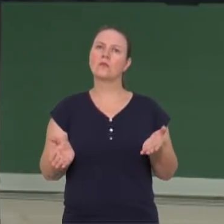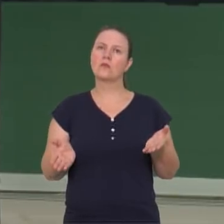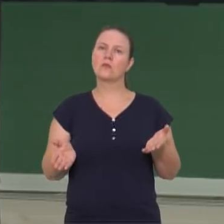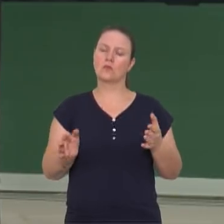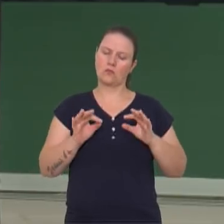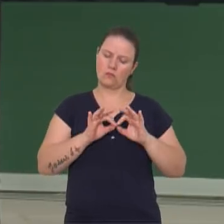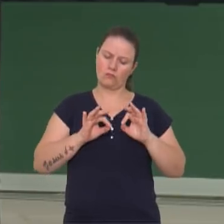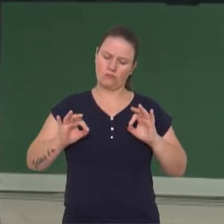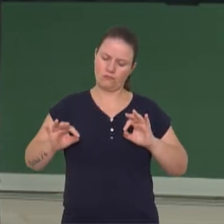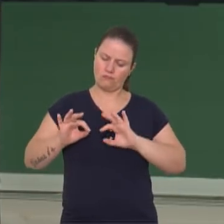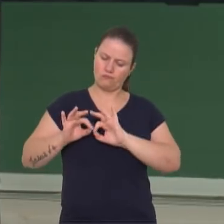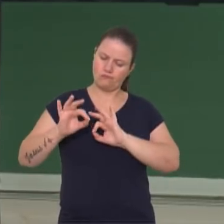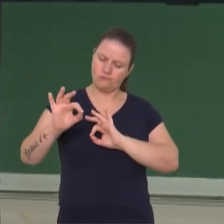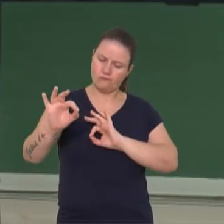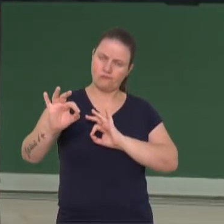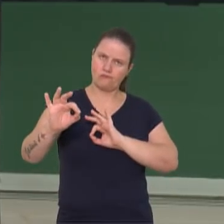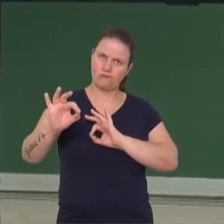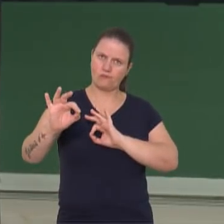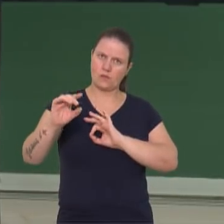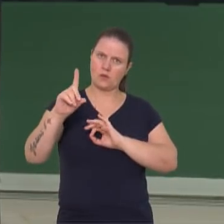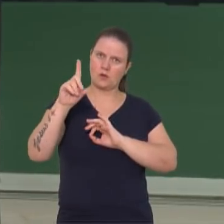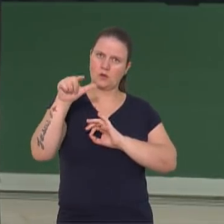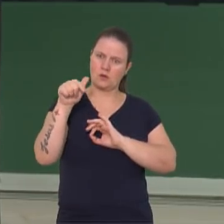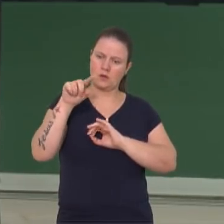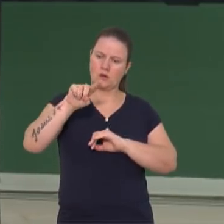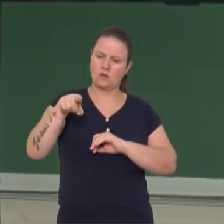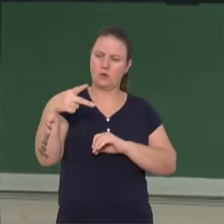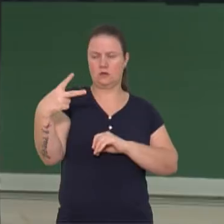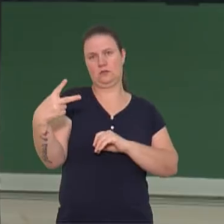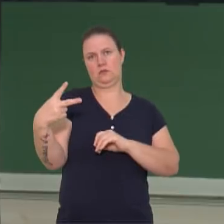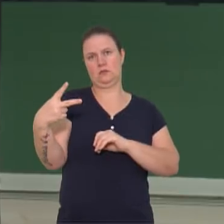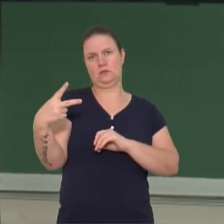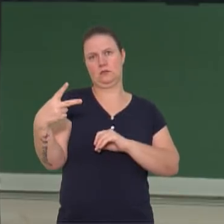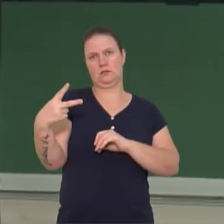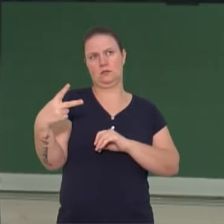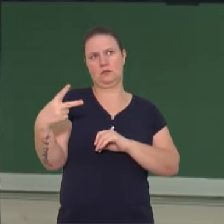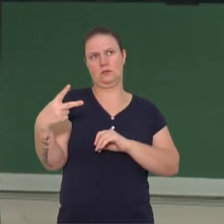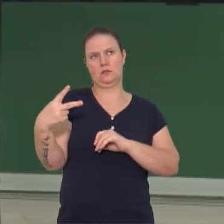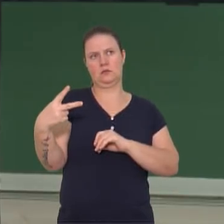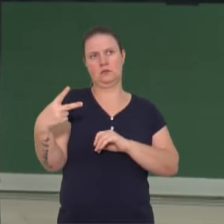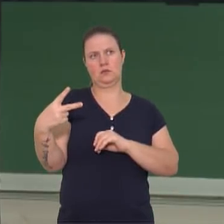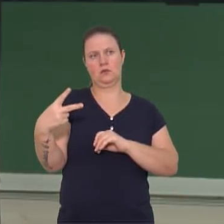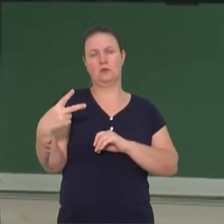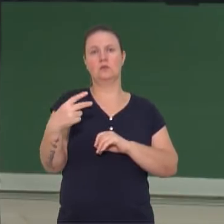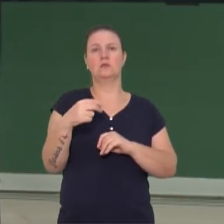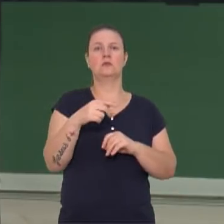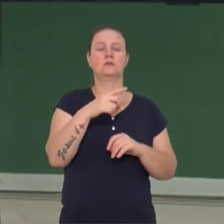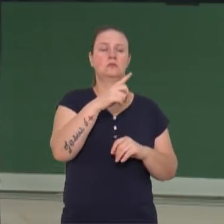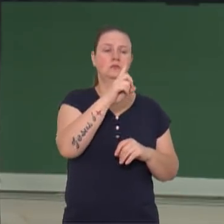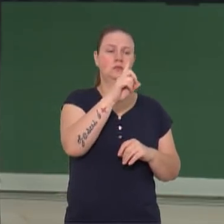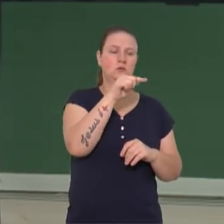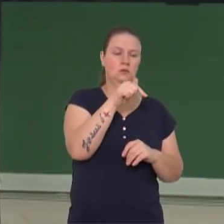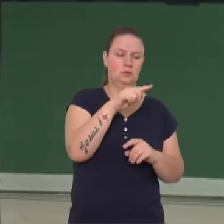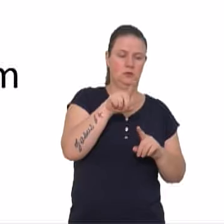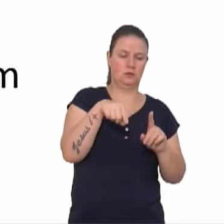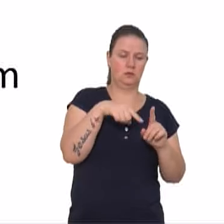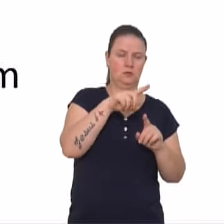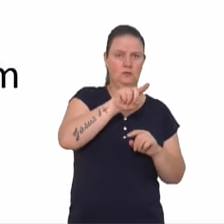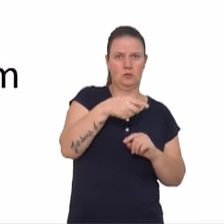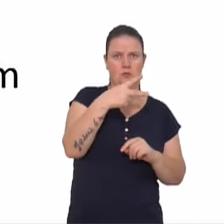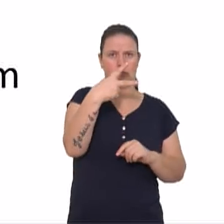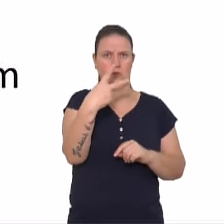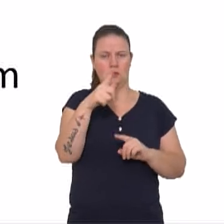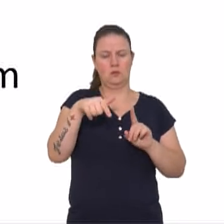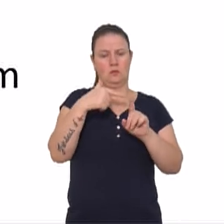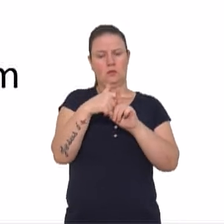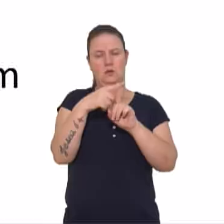do quadrado é 17,2. Se são 4 lados e eu preciso saber o perímetro, 17,2 mais 17,2